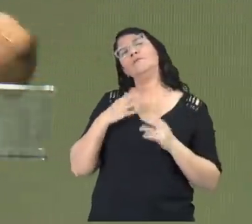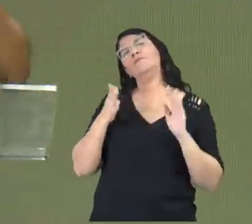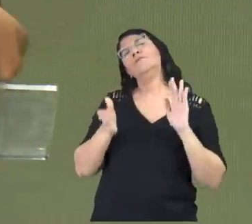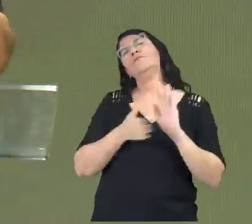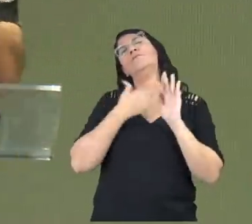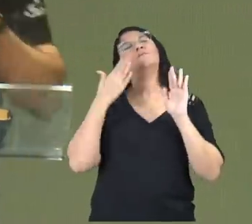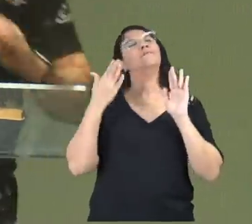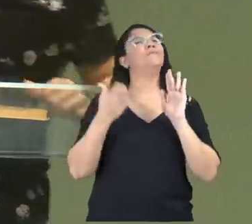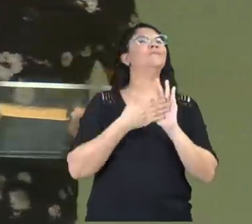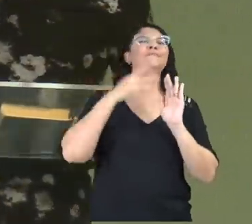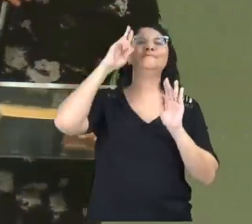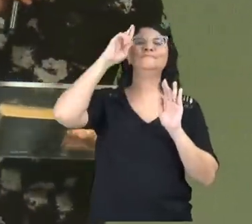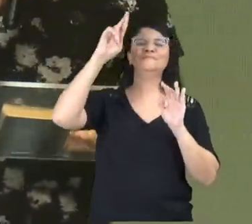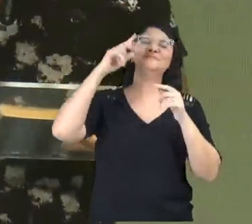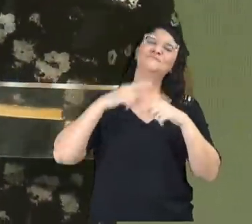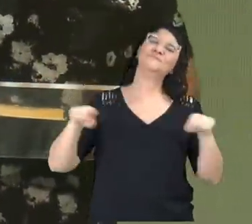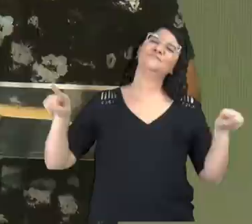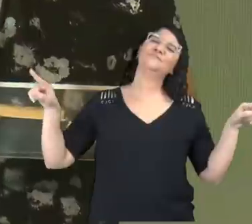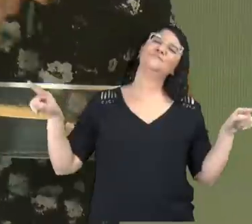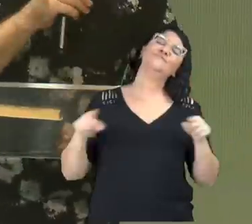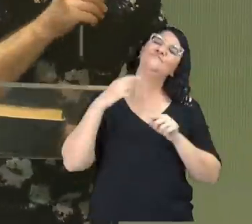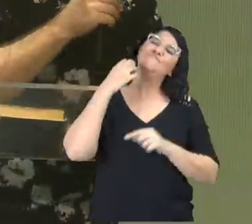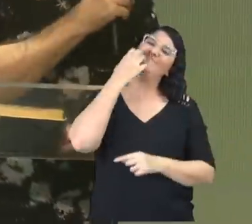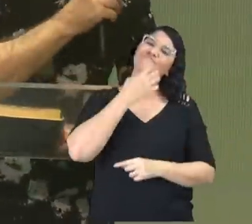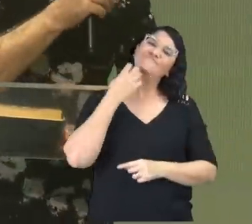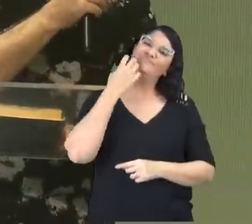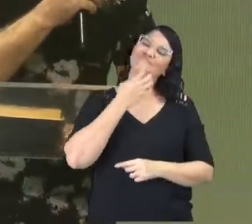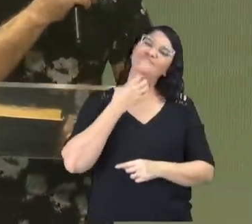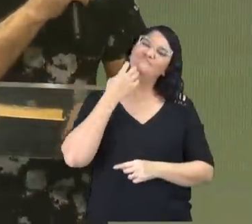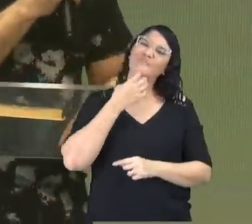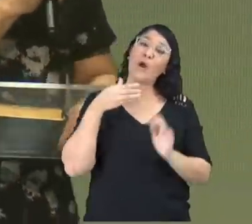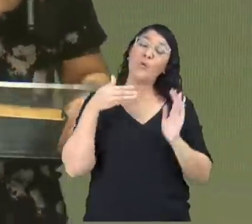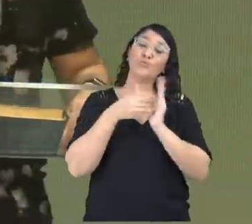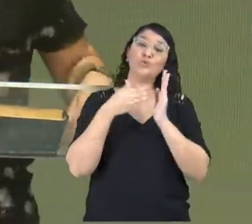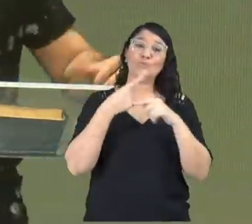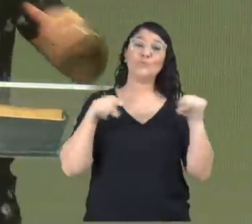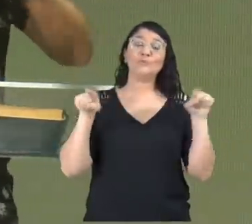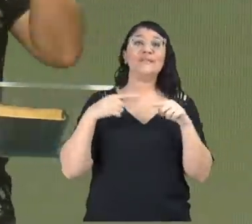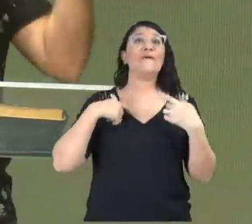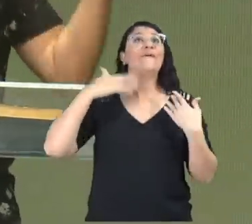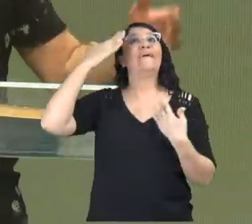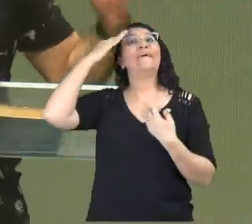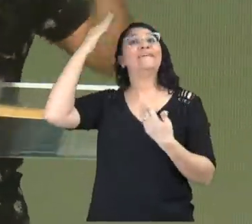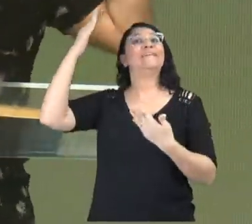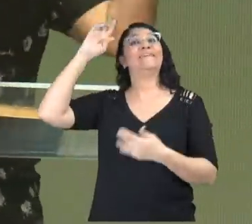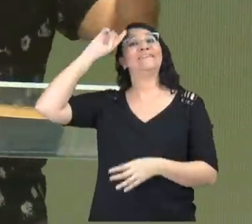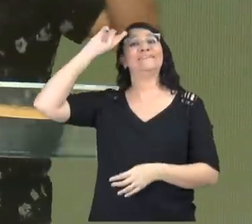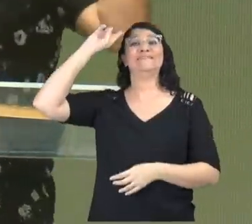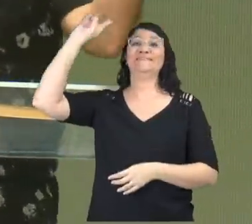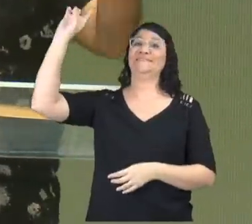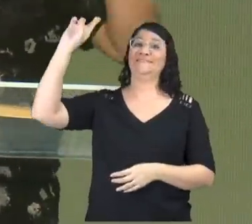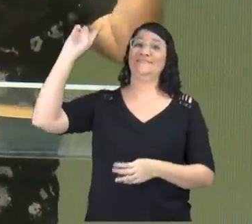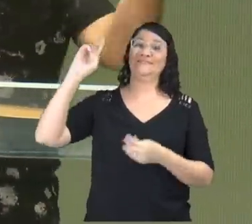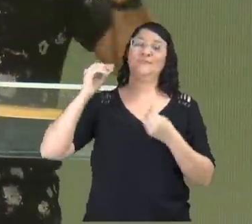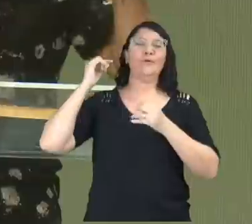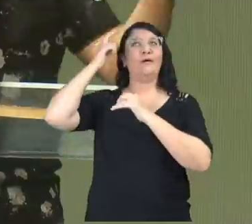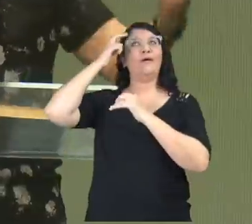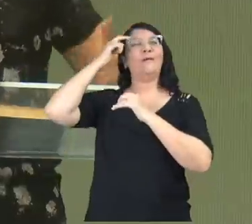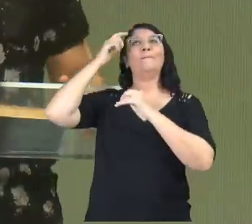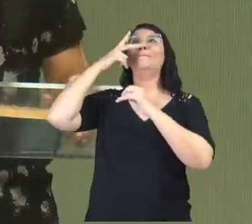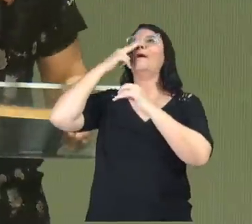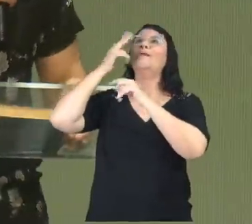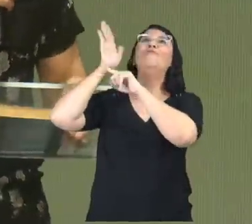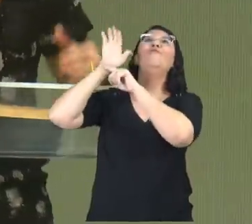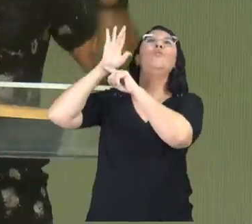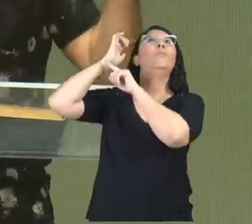Senhor, cantando essa canção que nós cantamos, essa última canção, e agradecendo ao Senhor, e passando um filme na minha cabeça sobre